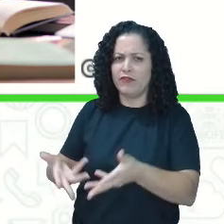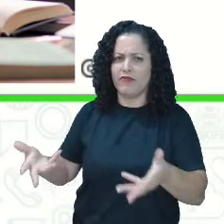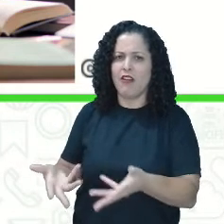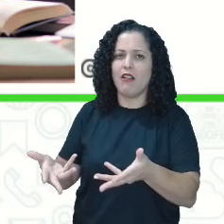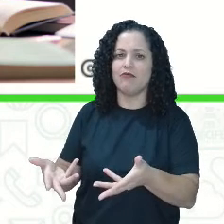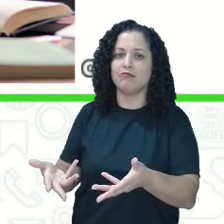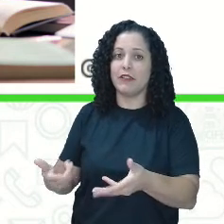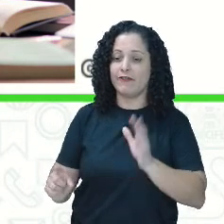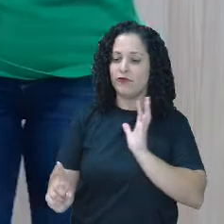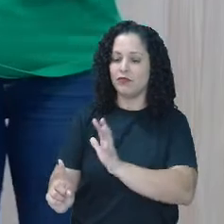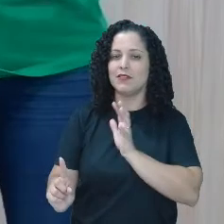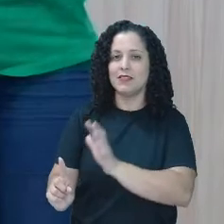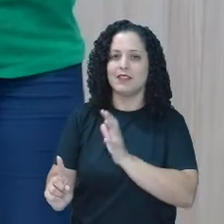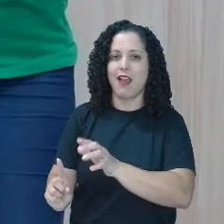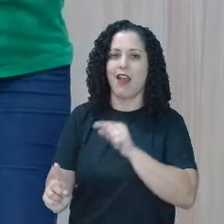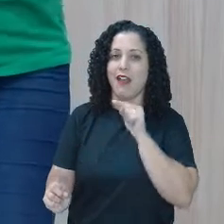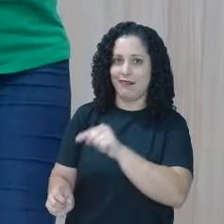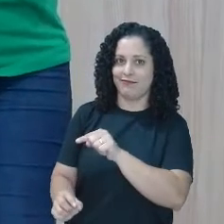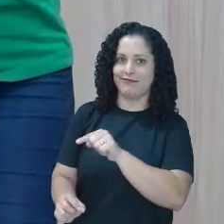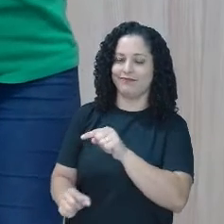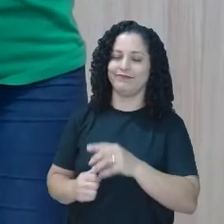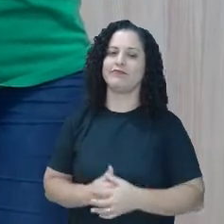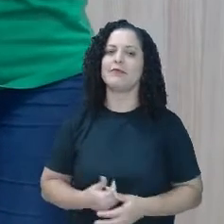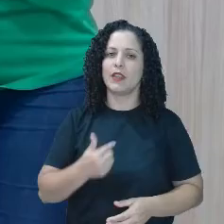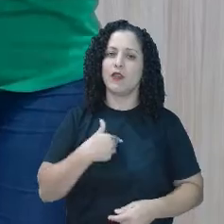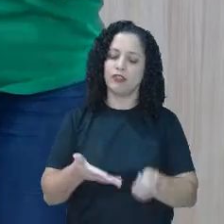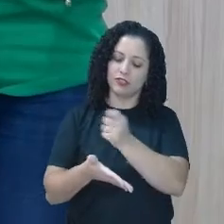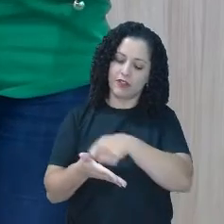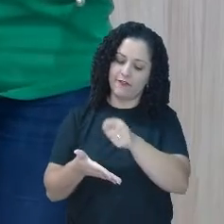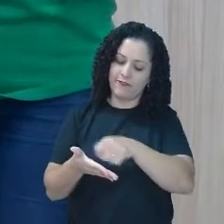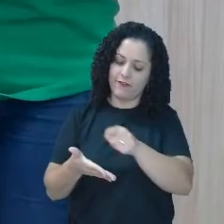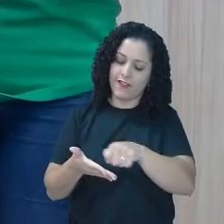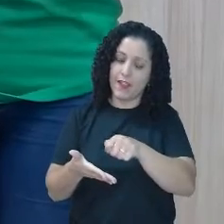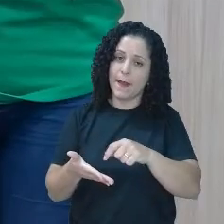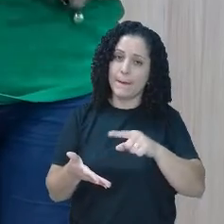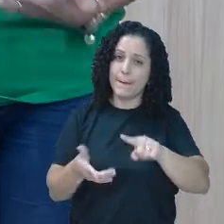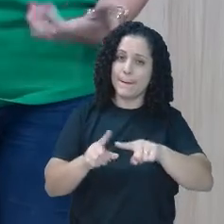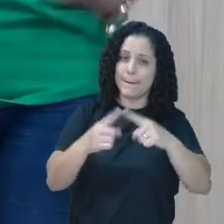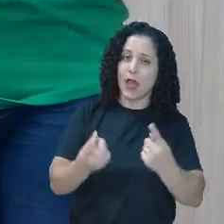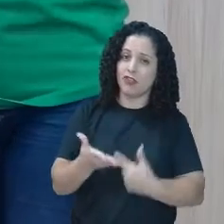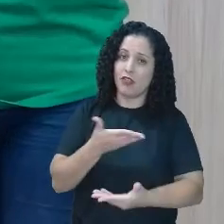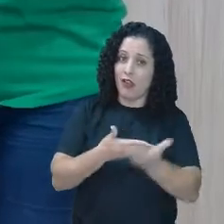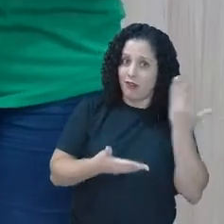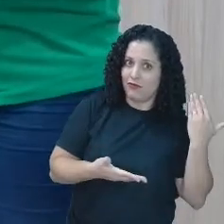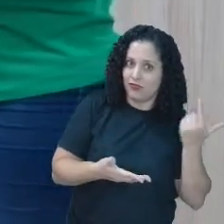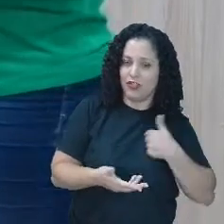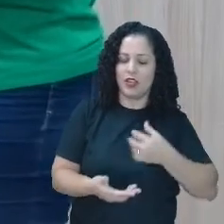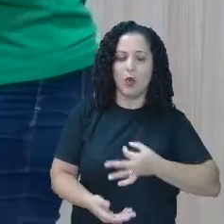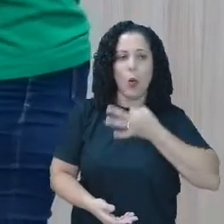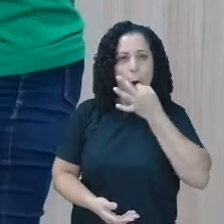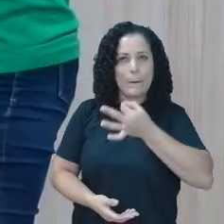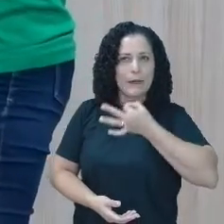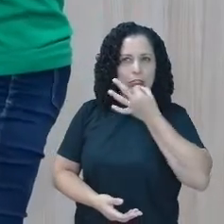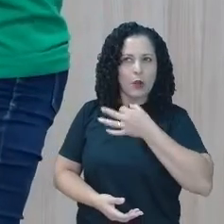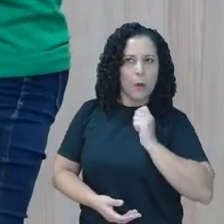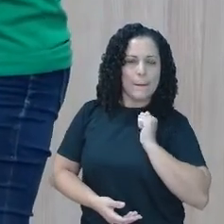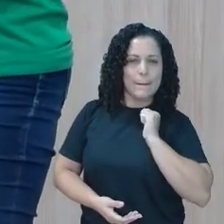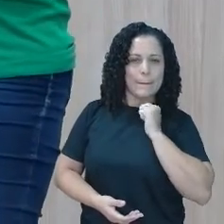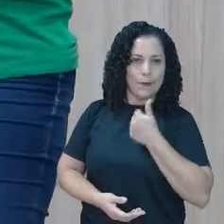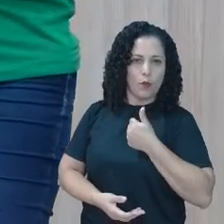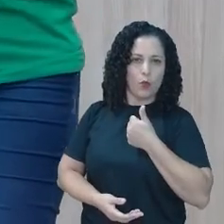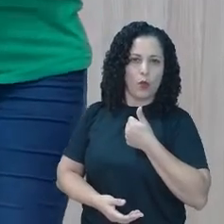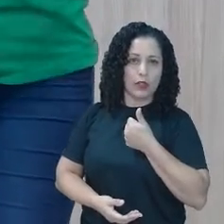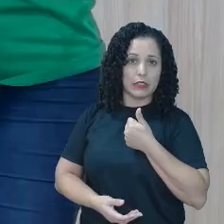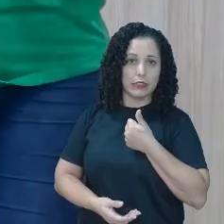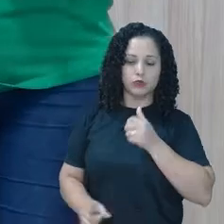algo. Ora, eu vou escrever algo, mas eu tenho que ter um argumento muito bom para que o meu leitor